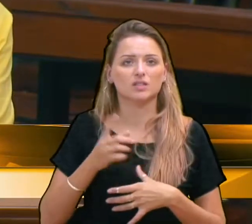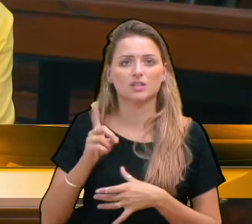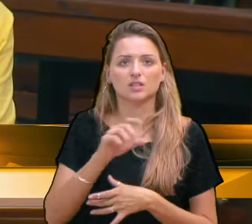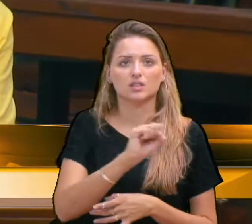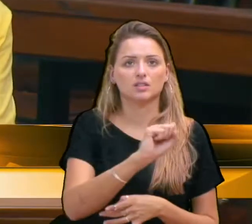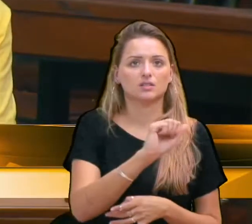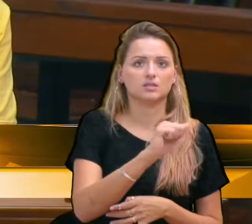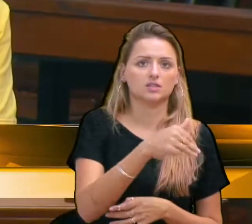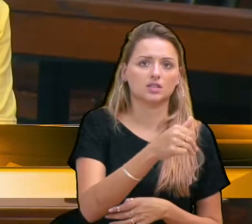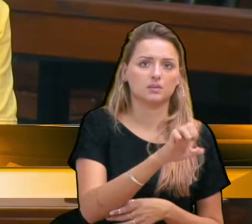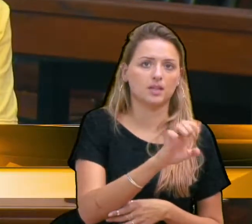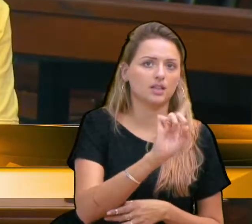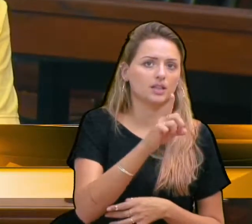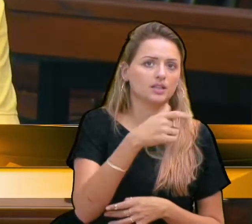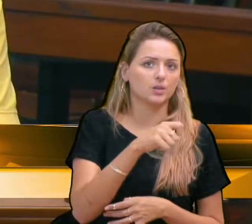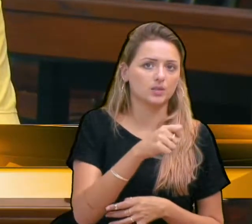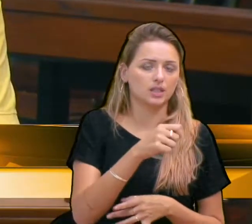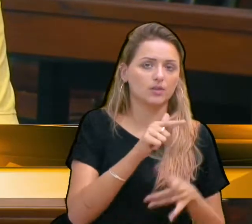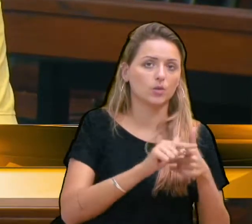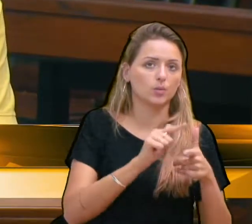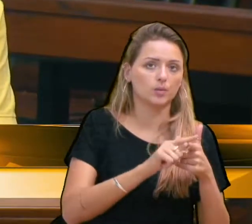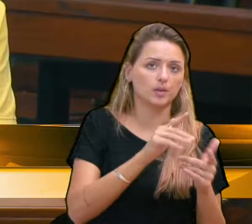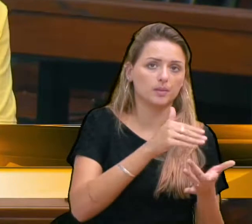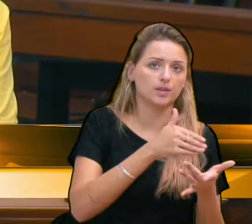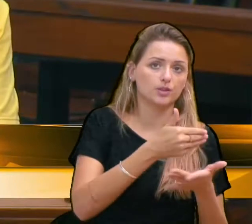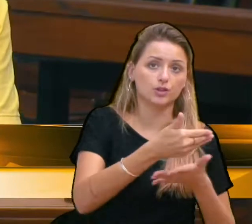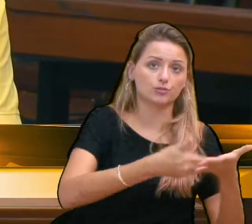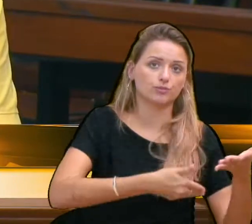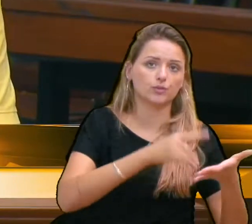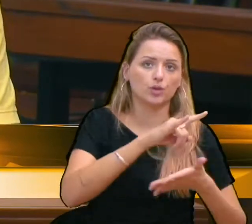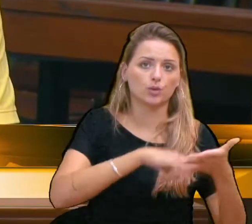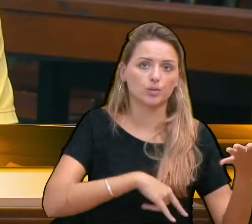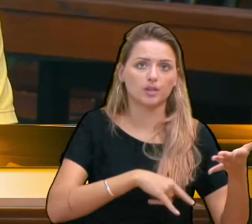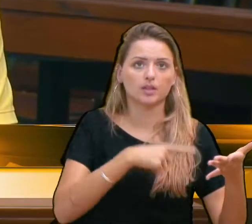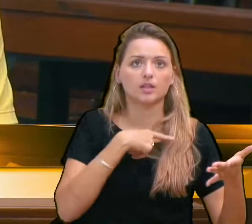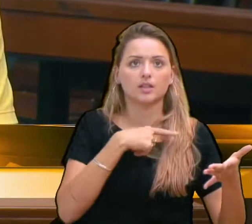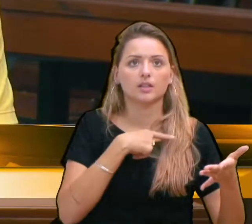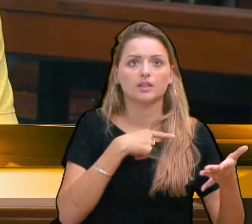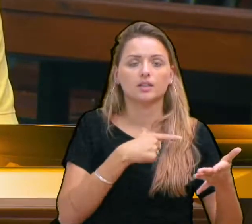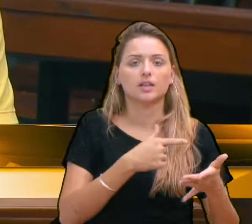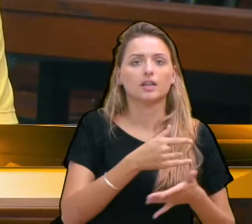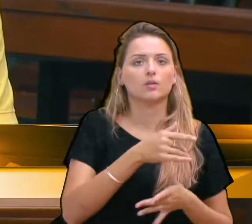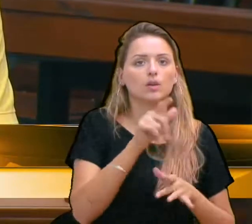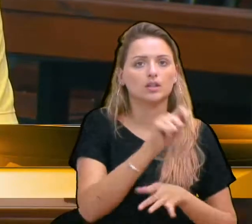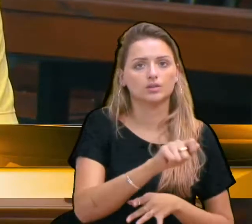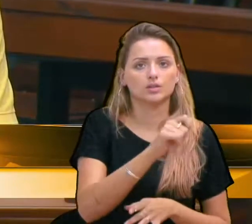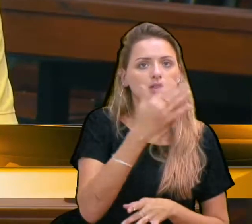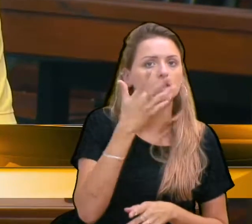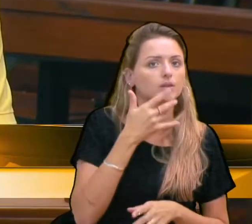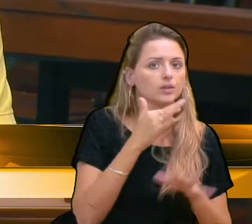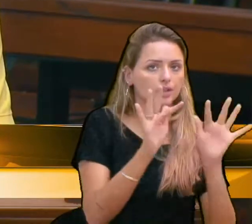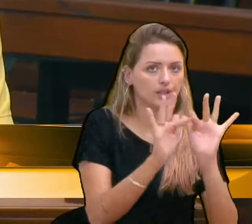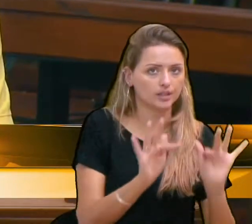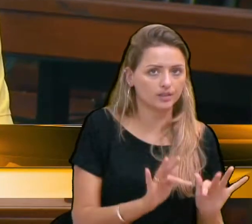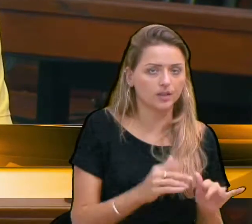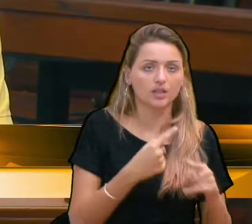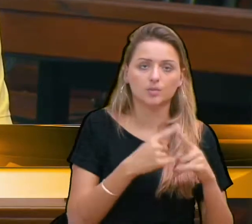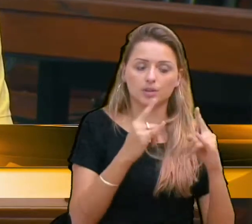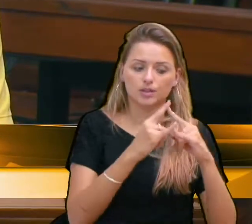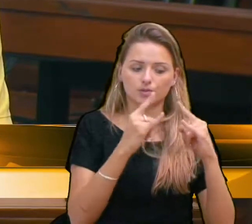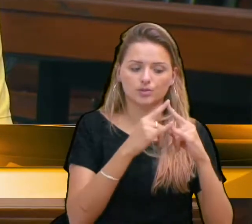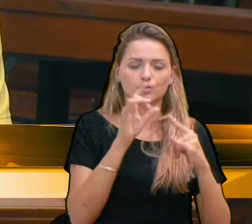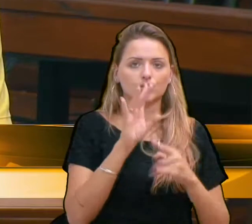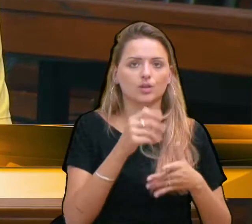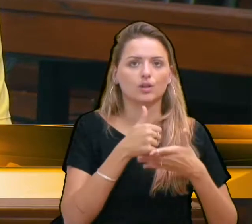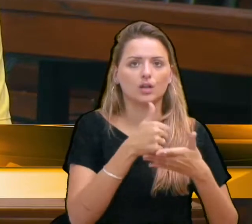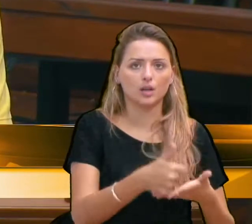precisava ter pagado esse mico de notificar, criar todo o mal-estar com a criança feliz, porque essas entidades funcionam